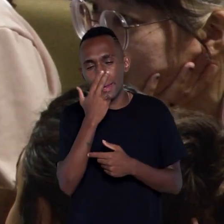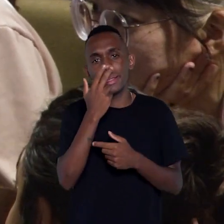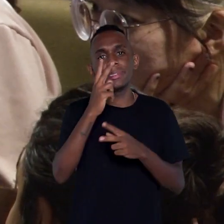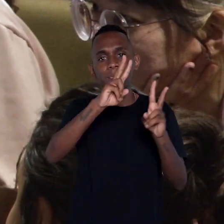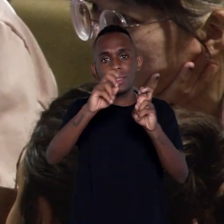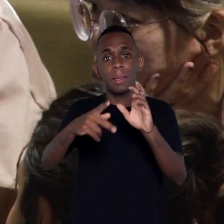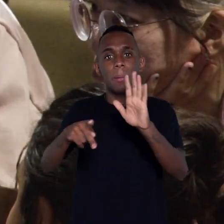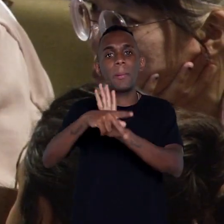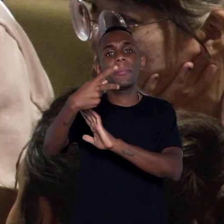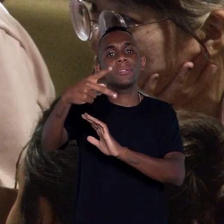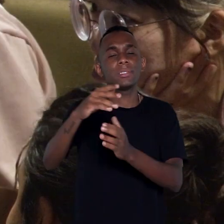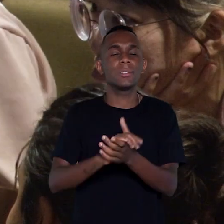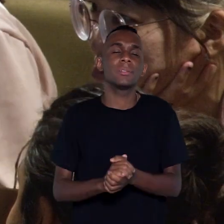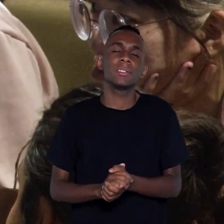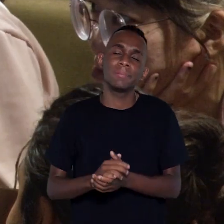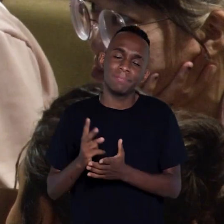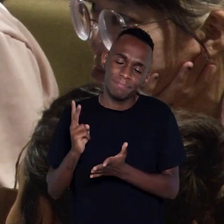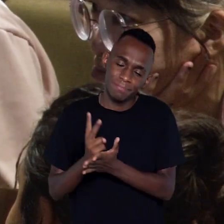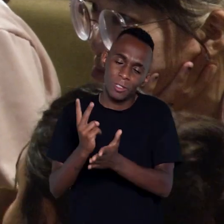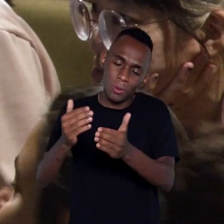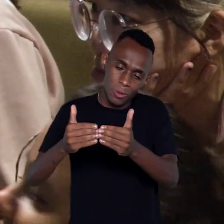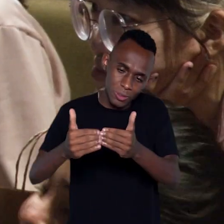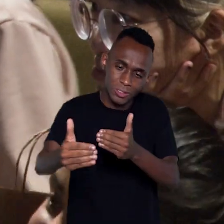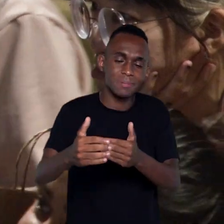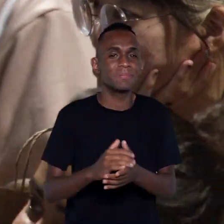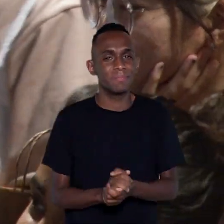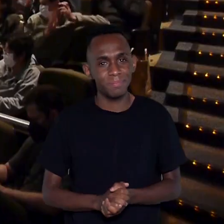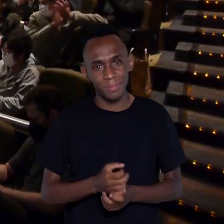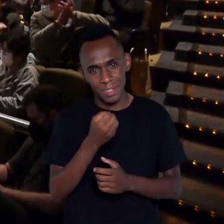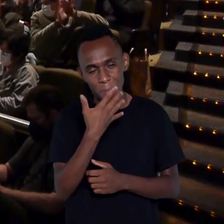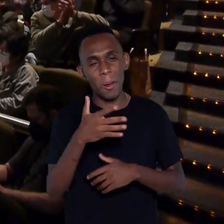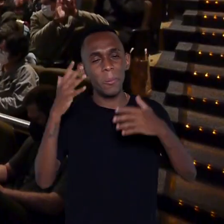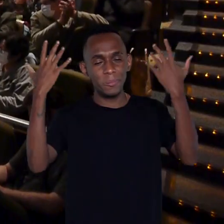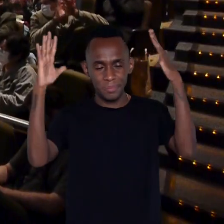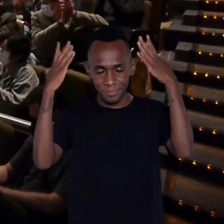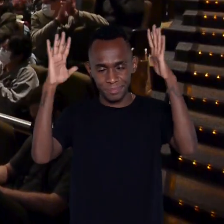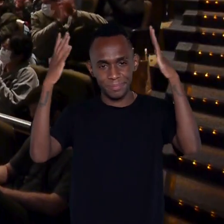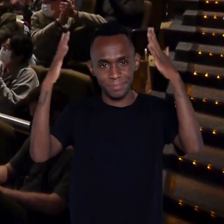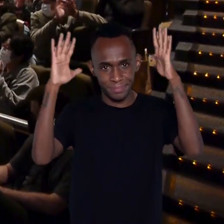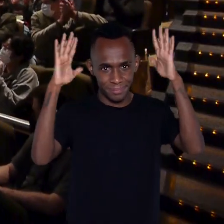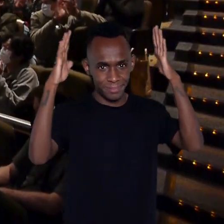escreveu, e que daqui é só para frente. Que bom, que bom.